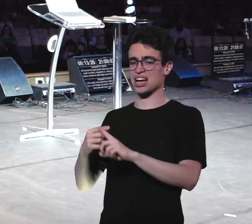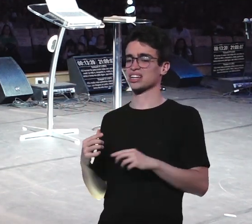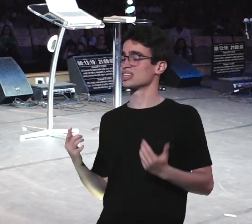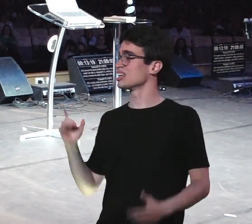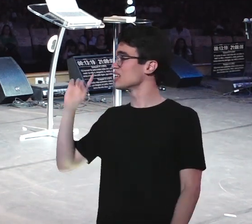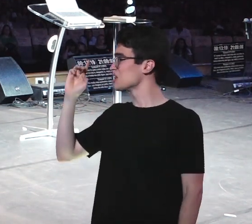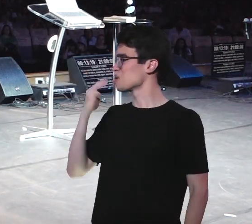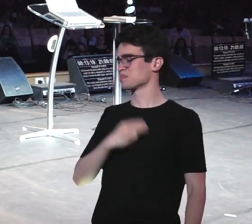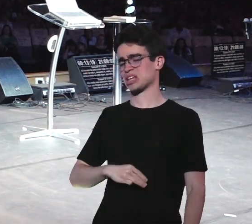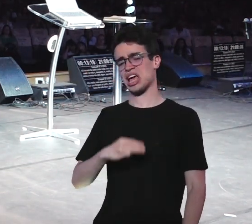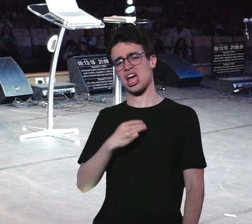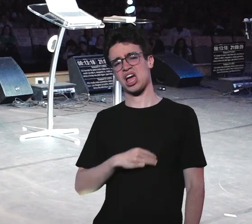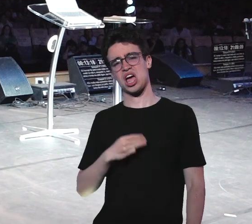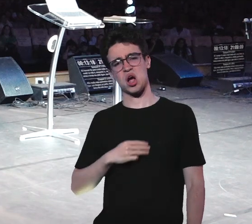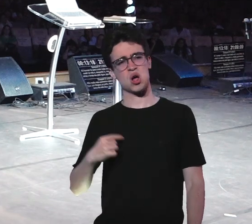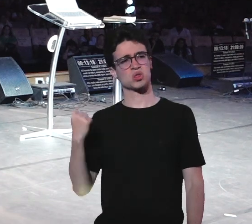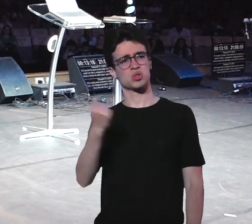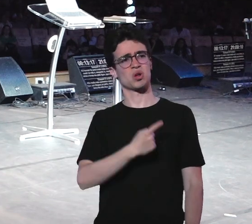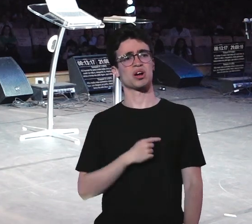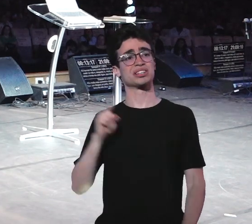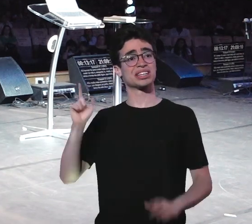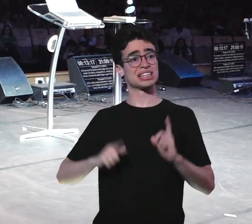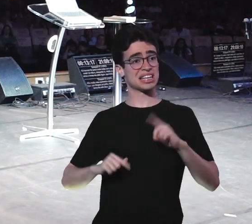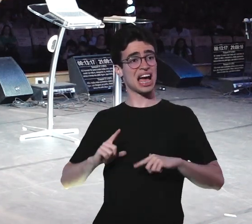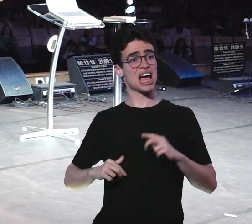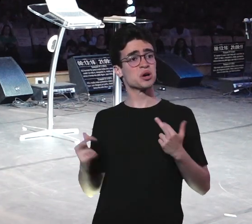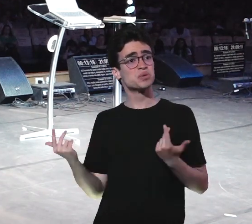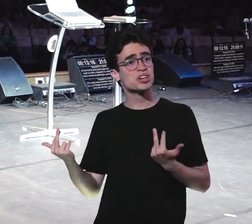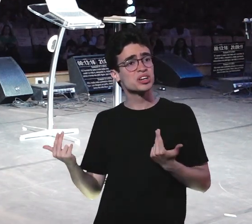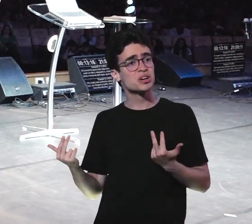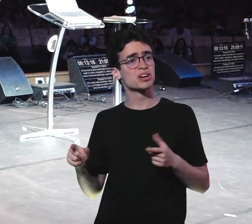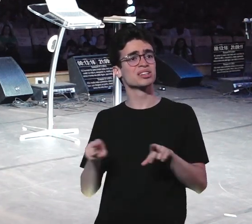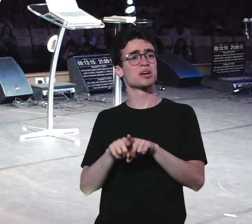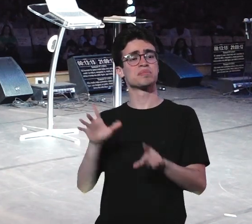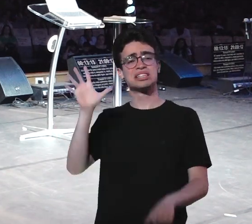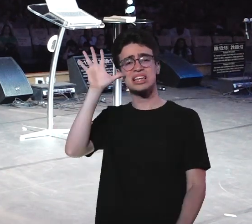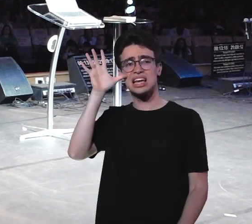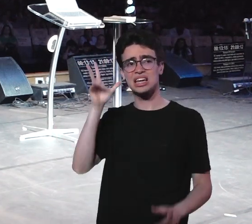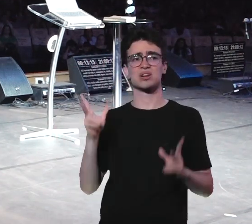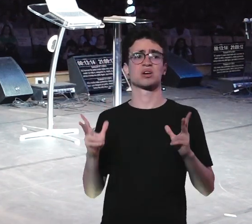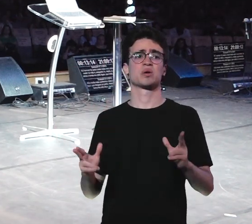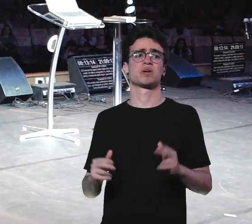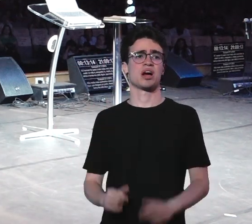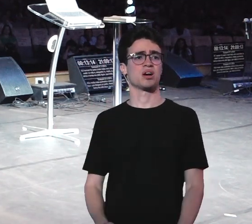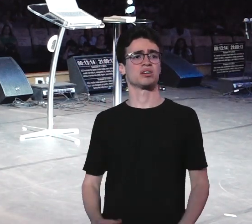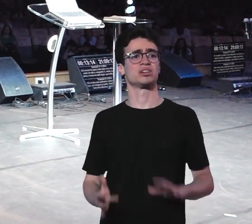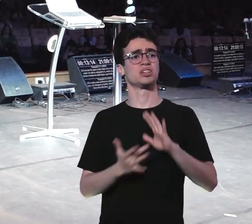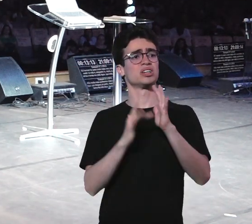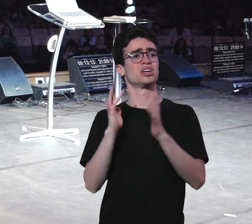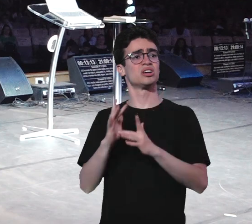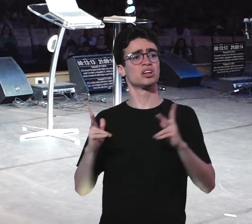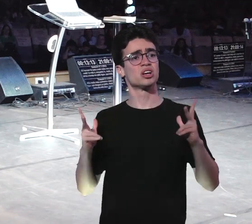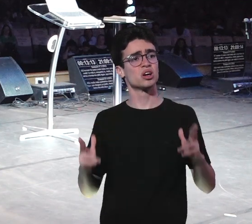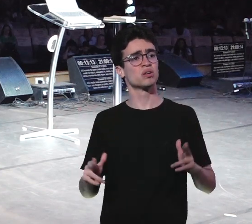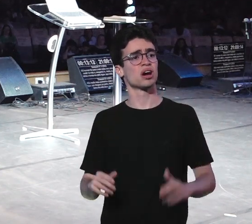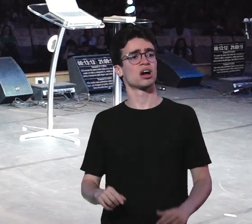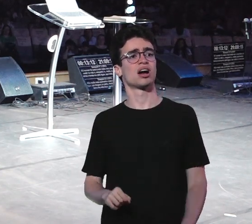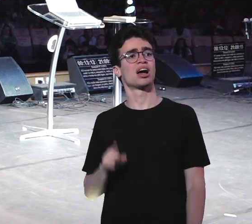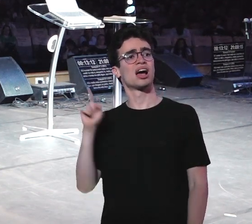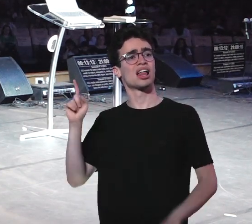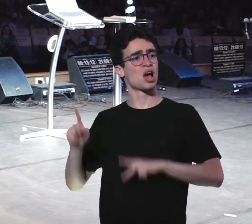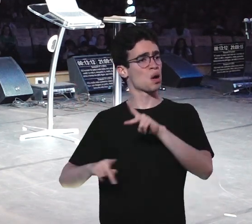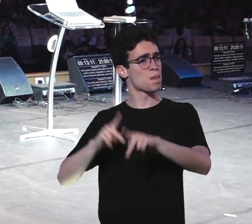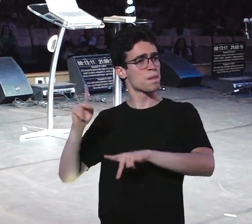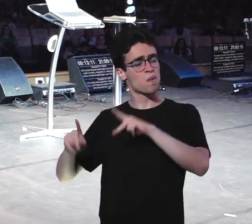de nós, como Ele teve do povo de Israel e de Ezequiel. E como Jesus teve do povo enquanto Ele